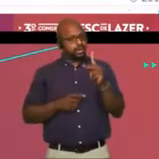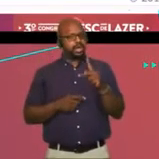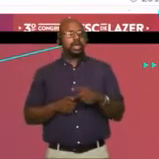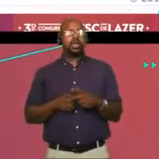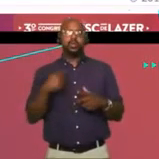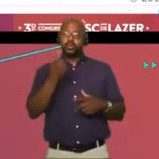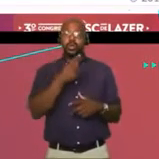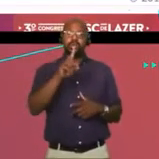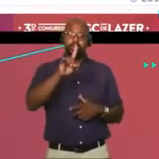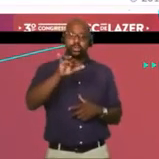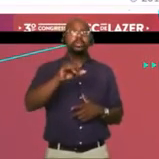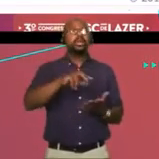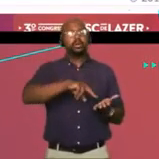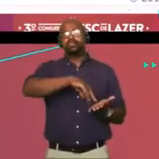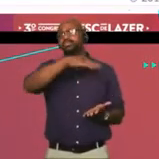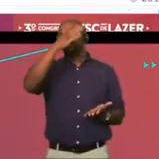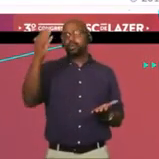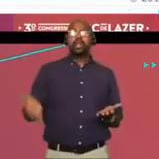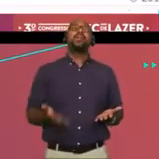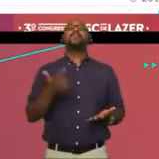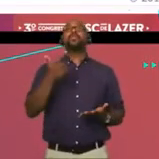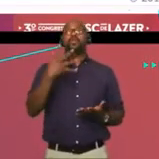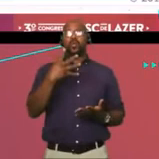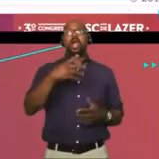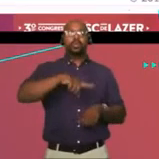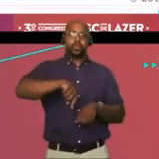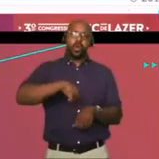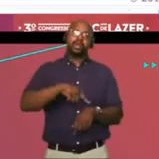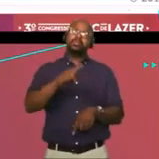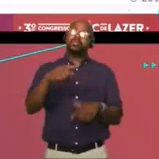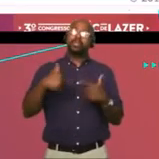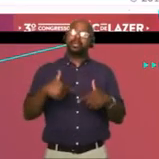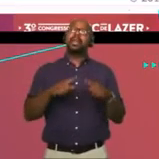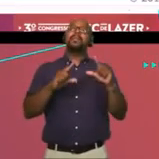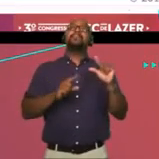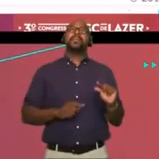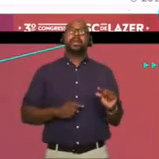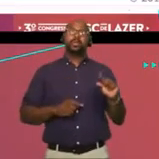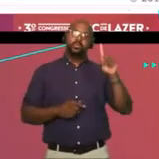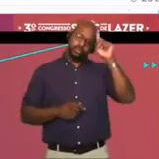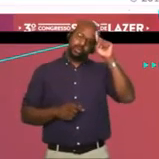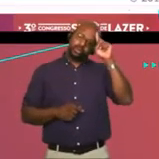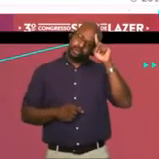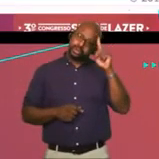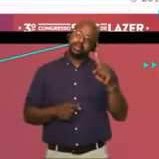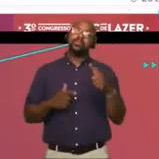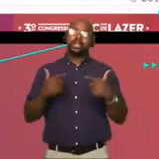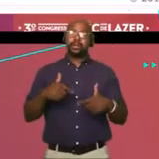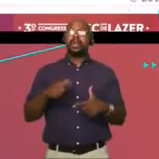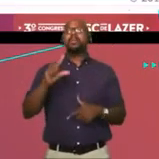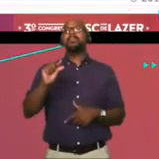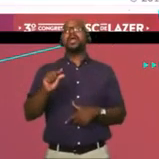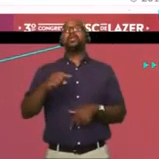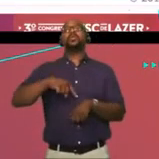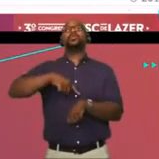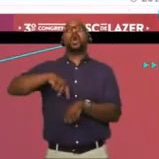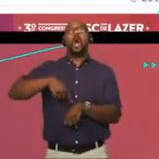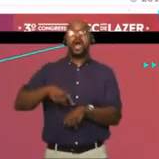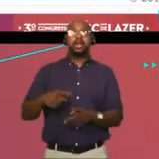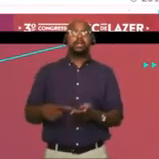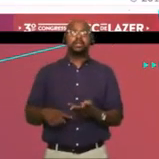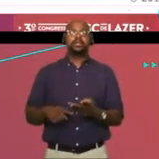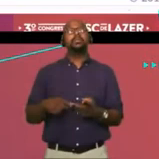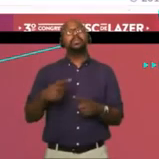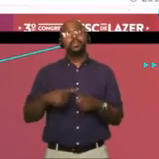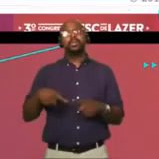nosso dia vai continuar com 24 horas mas você vai trabalhar menos dias por semana você vai trabalhar menos horas por dia porque